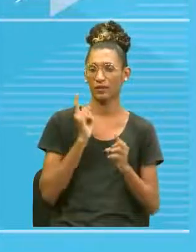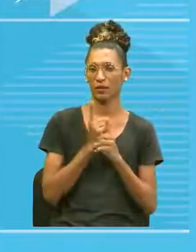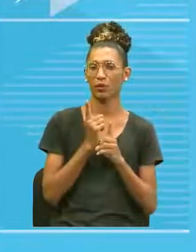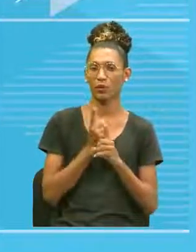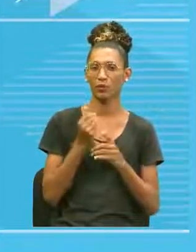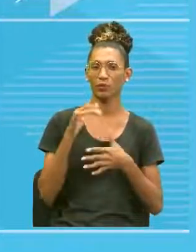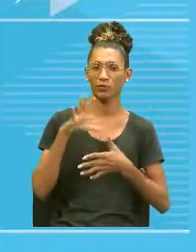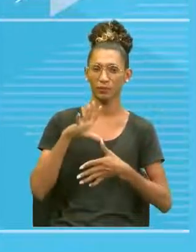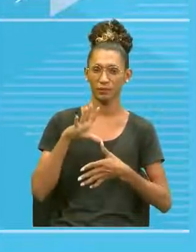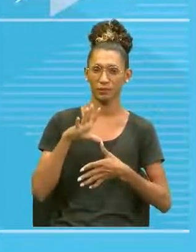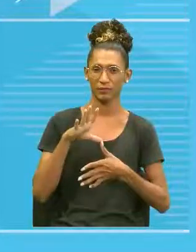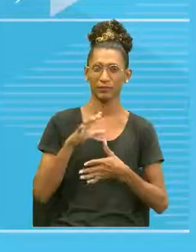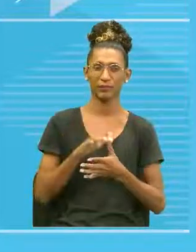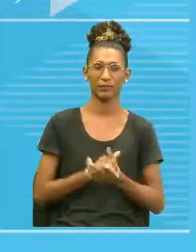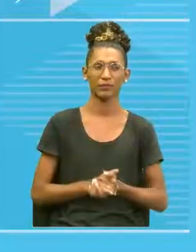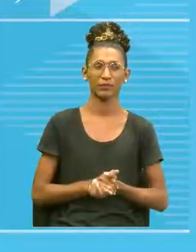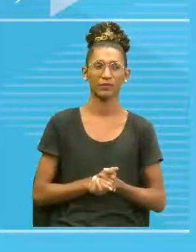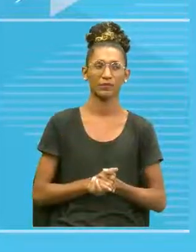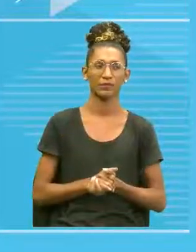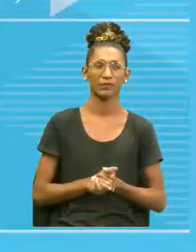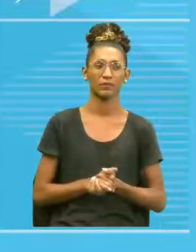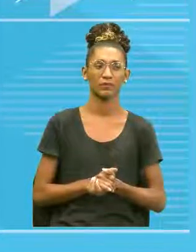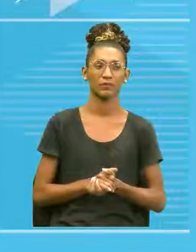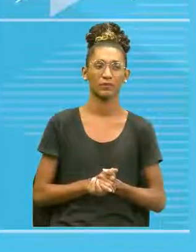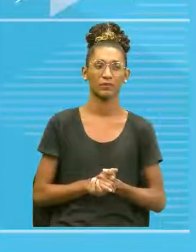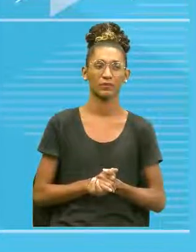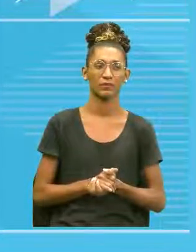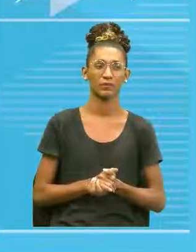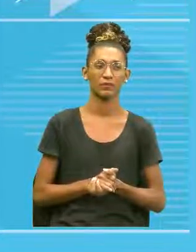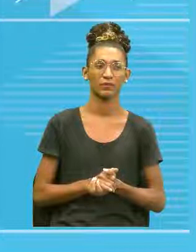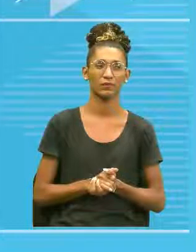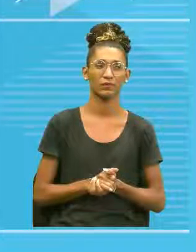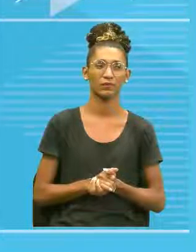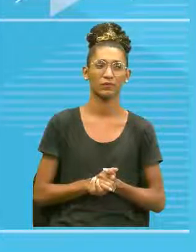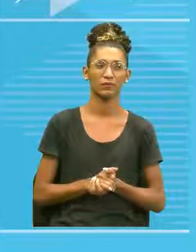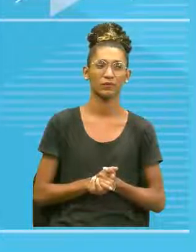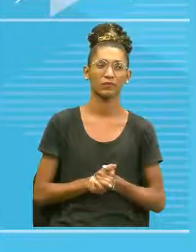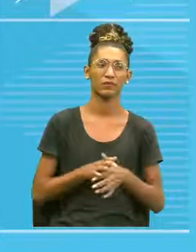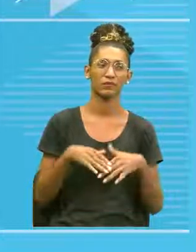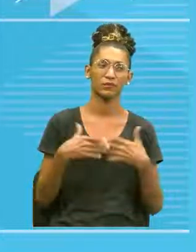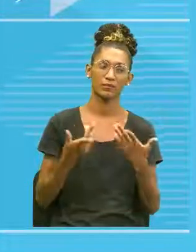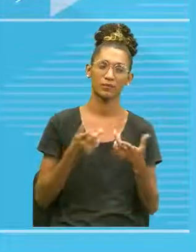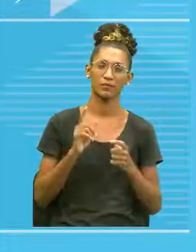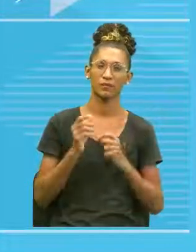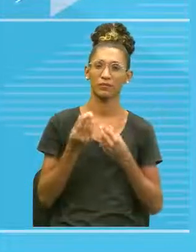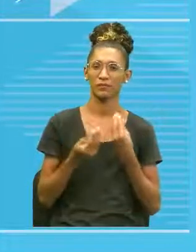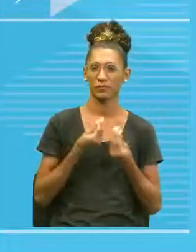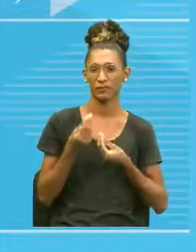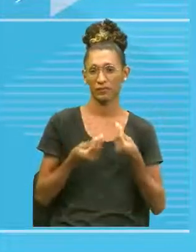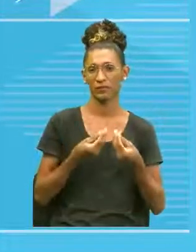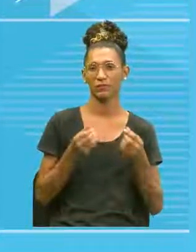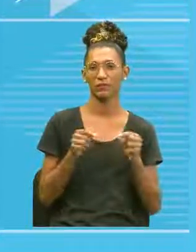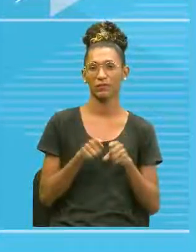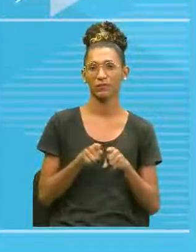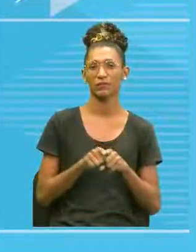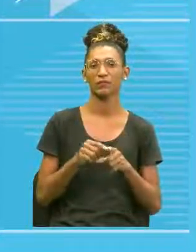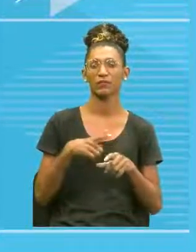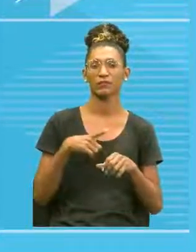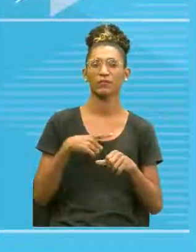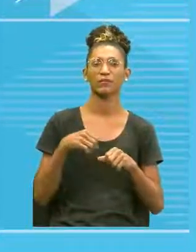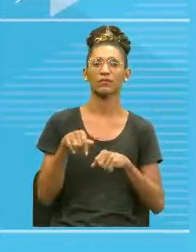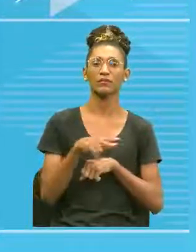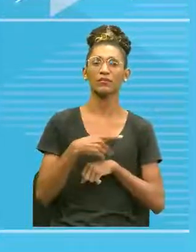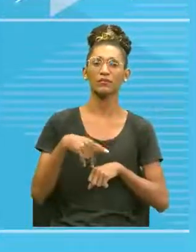América e na maioria absurda para praticamente o único país que fala espanhol